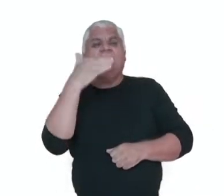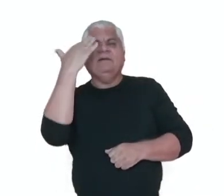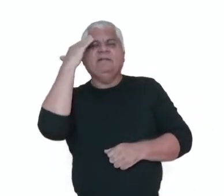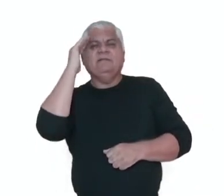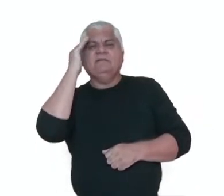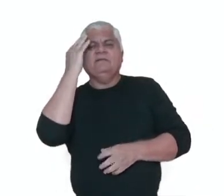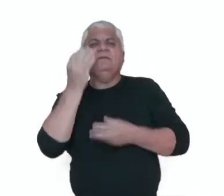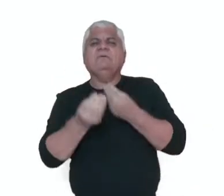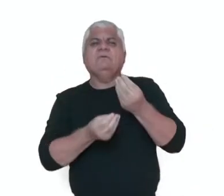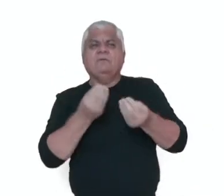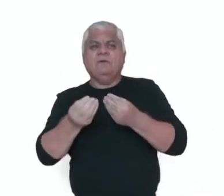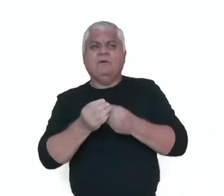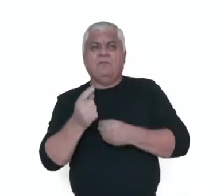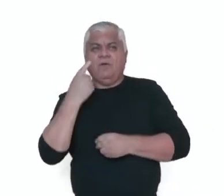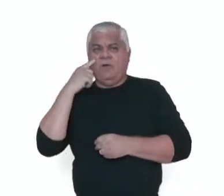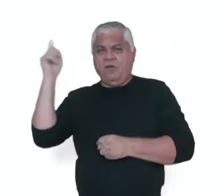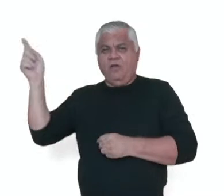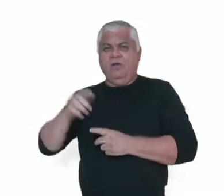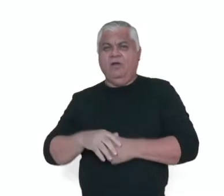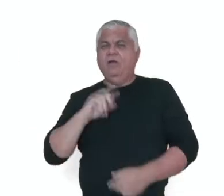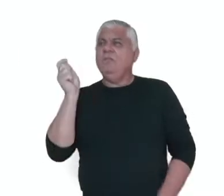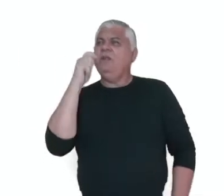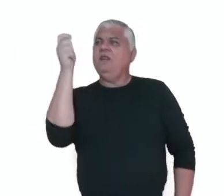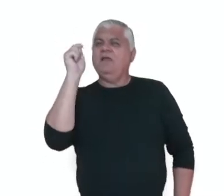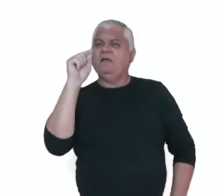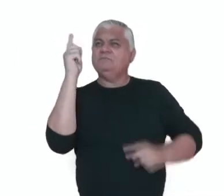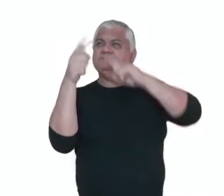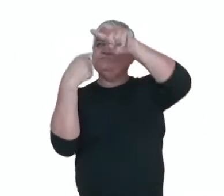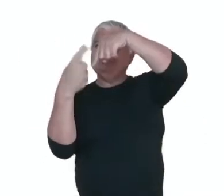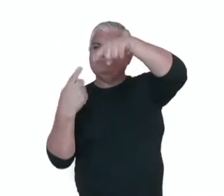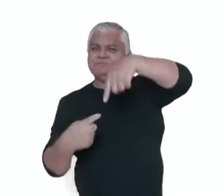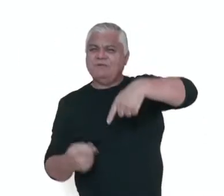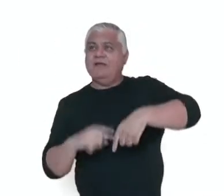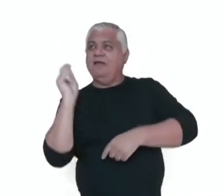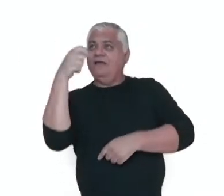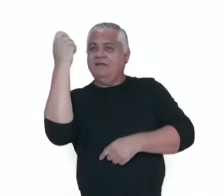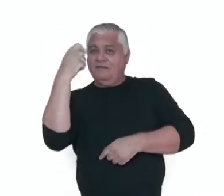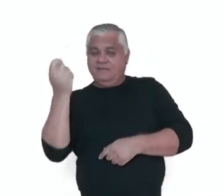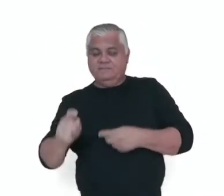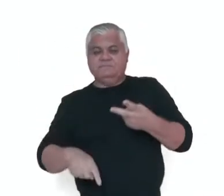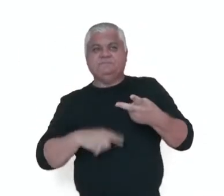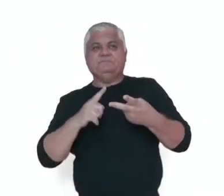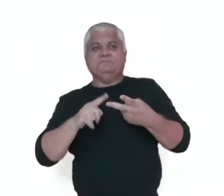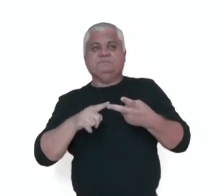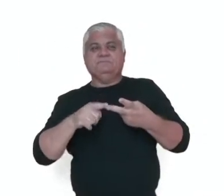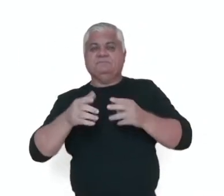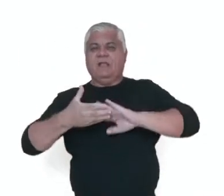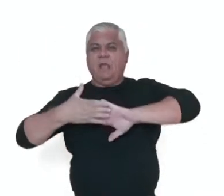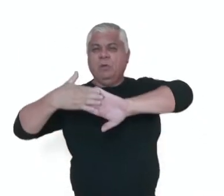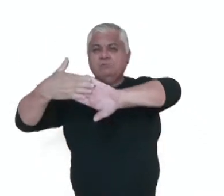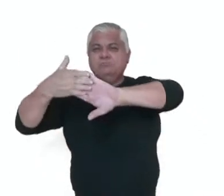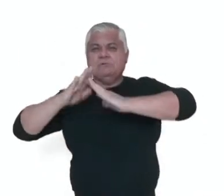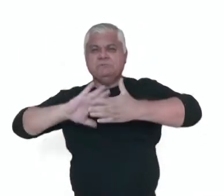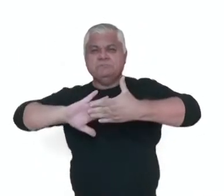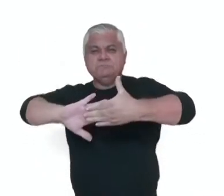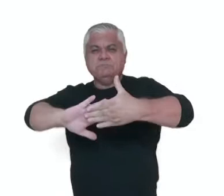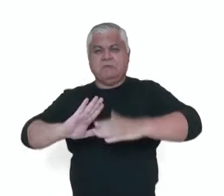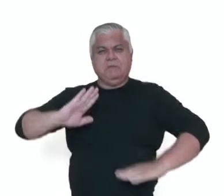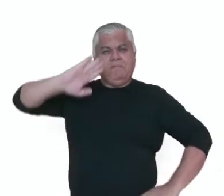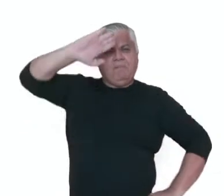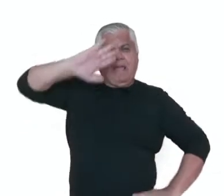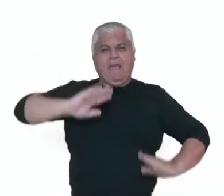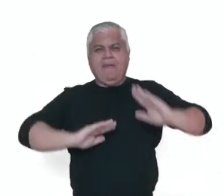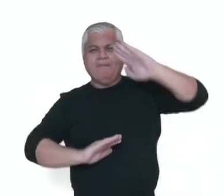isso, né, uma imagem de apresentação de ginástica rítmica, uma imagem de um alongamento que faz parte dos sistemas